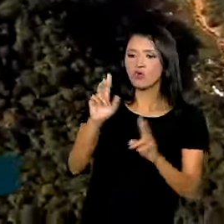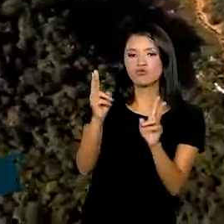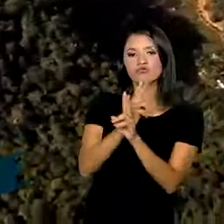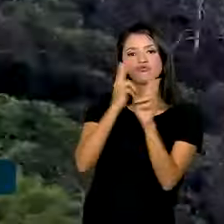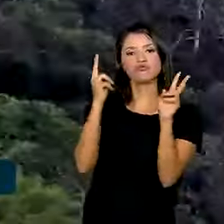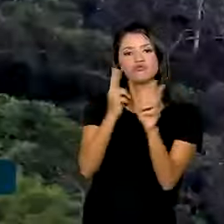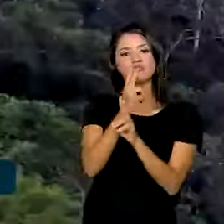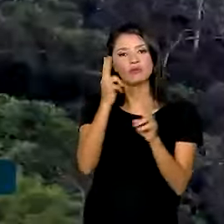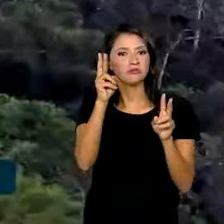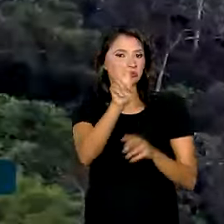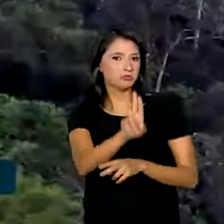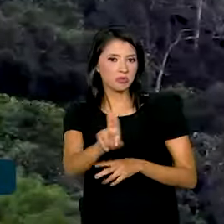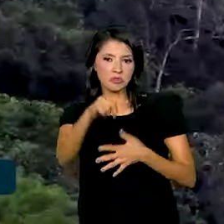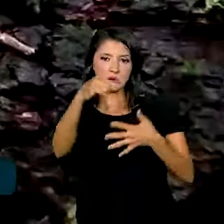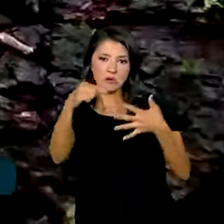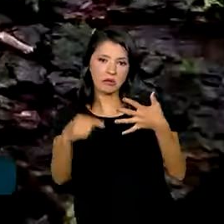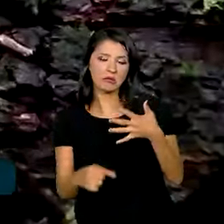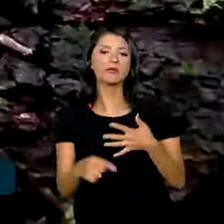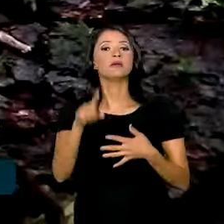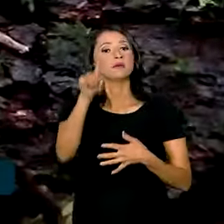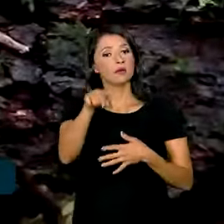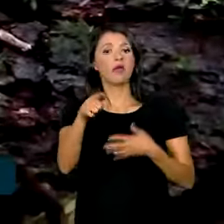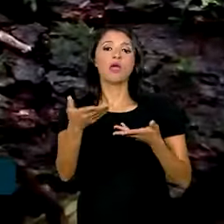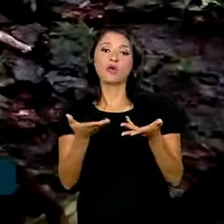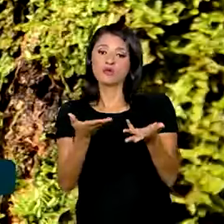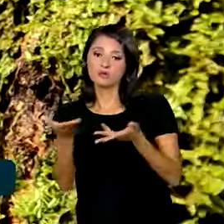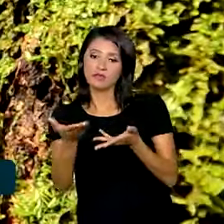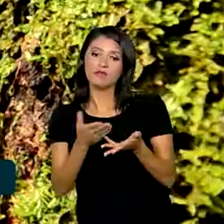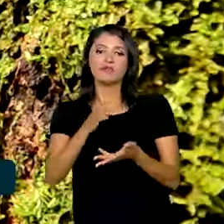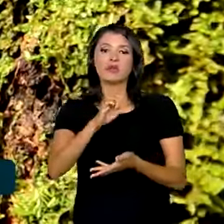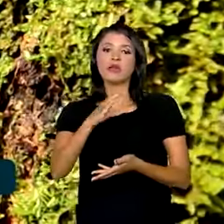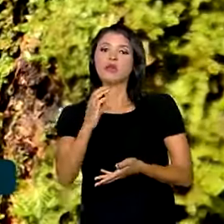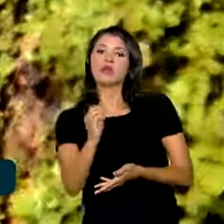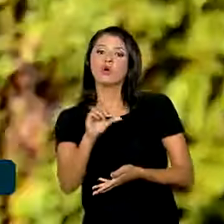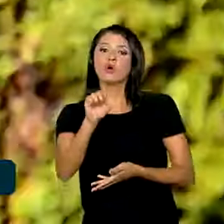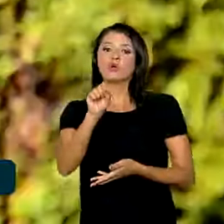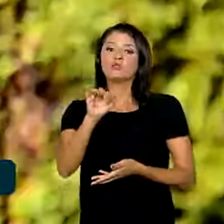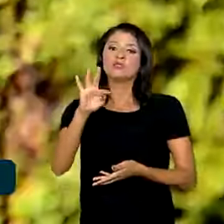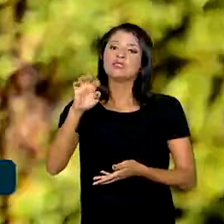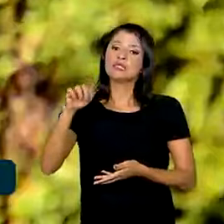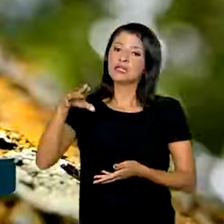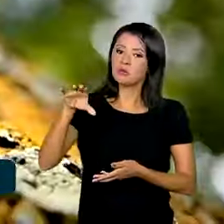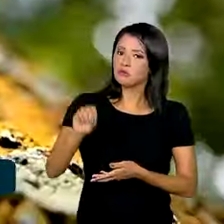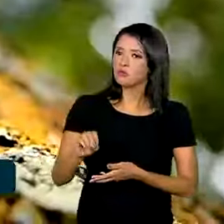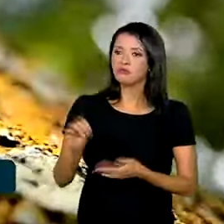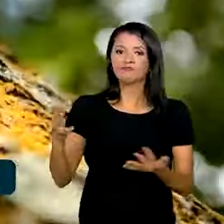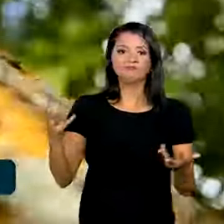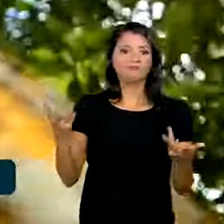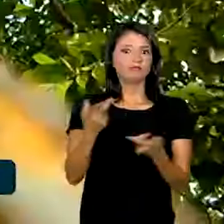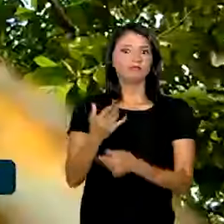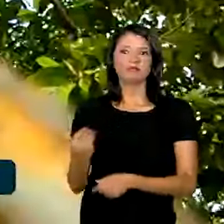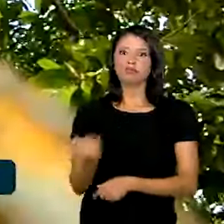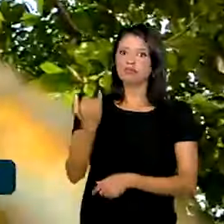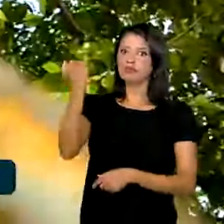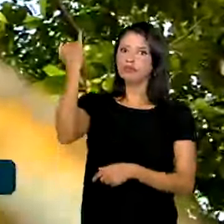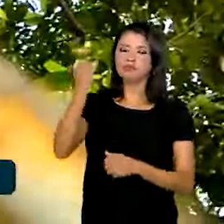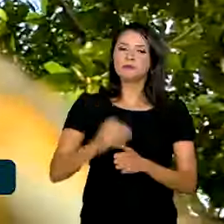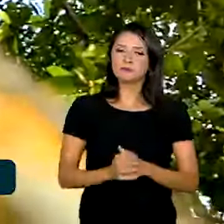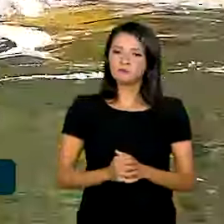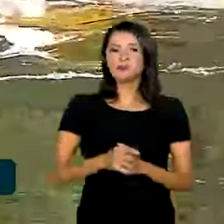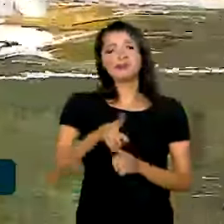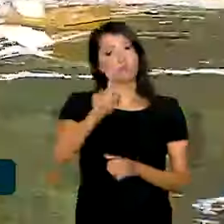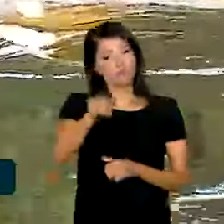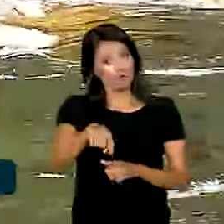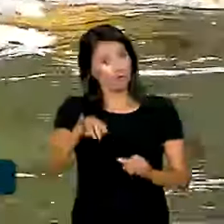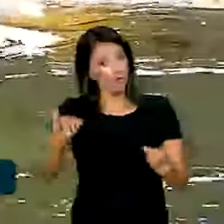vento. É um serviço ecossistêmico incalculável. Por isso é muito